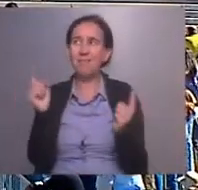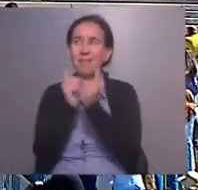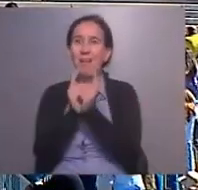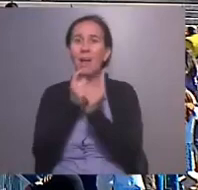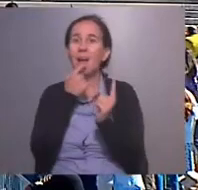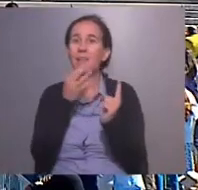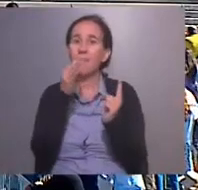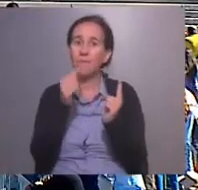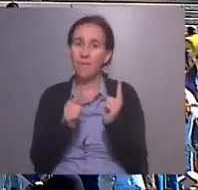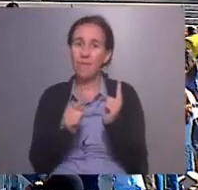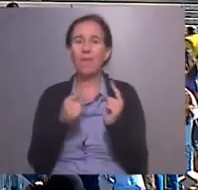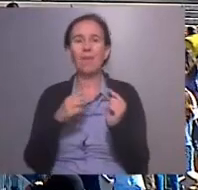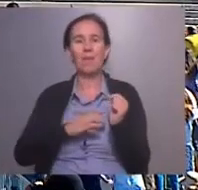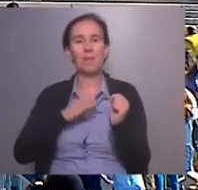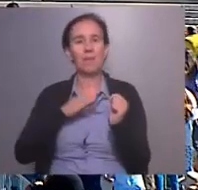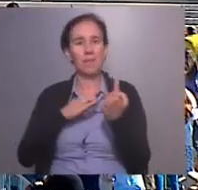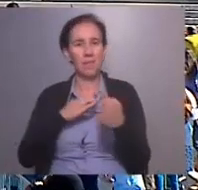fé e confiança.